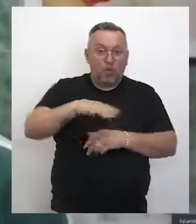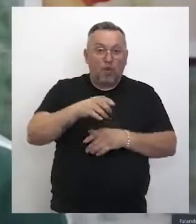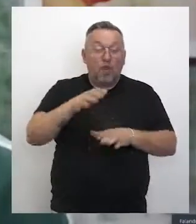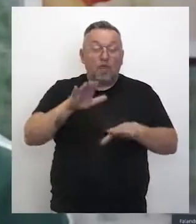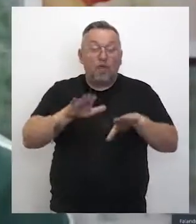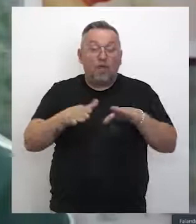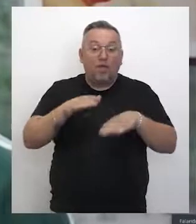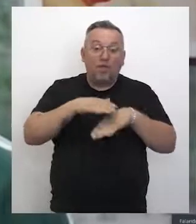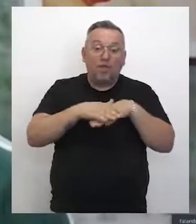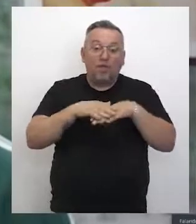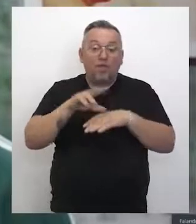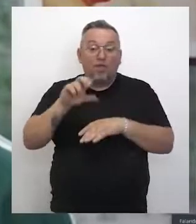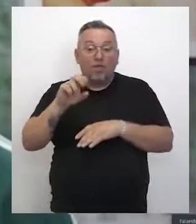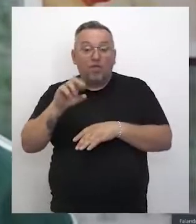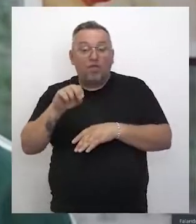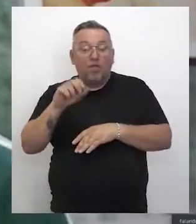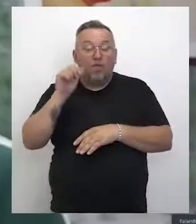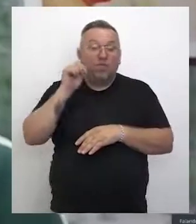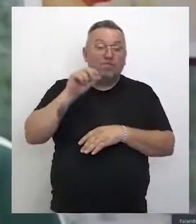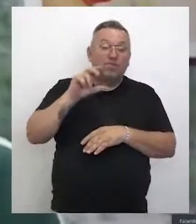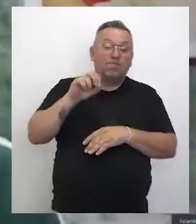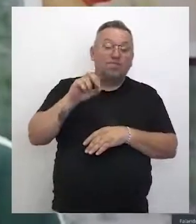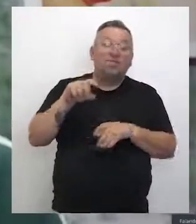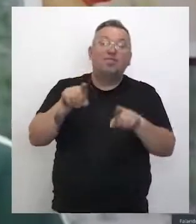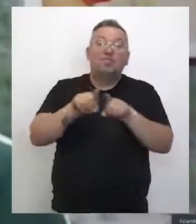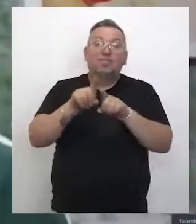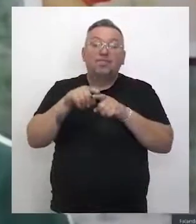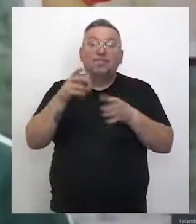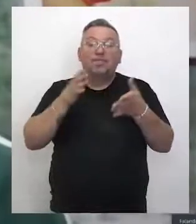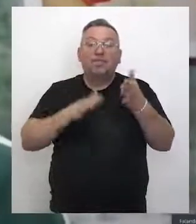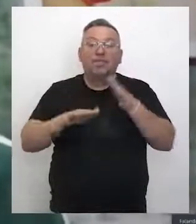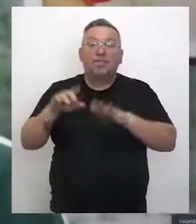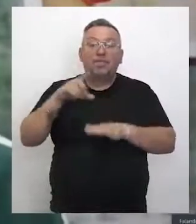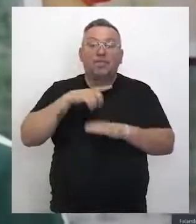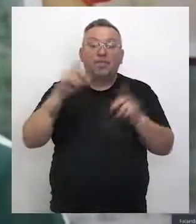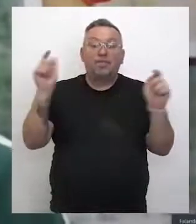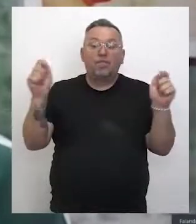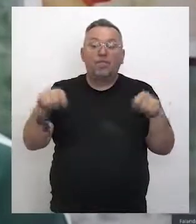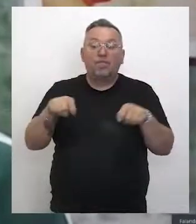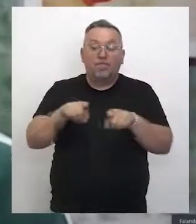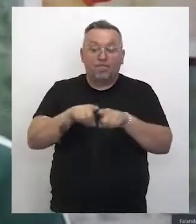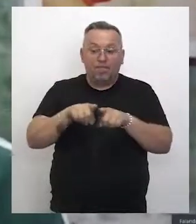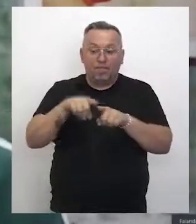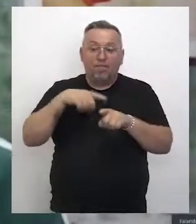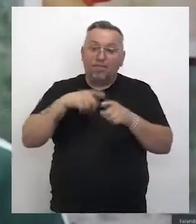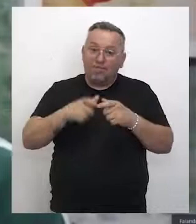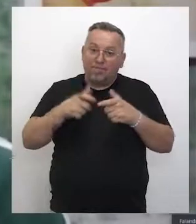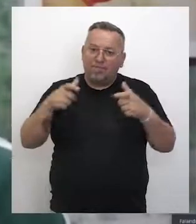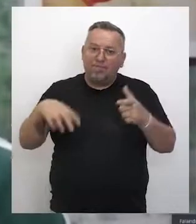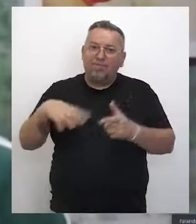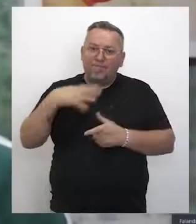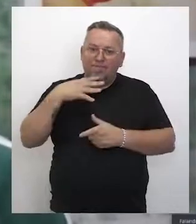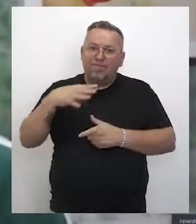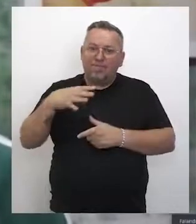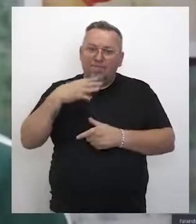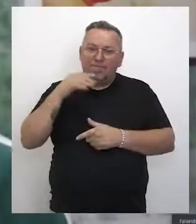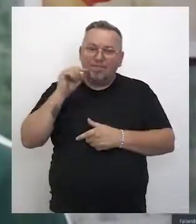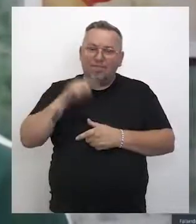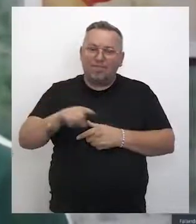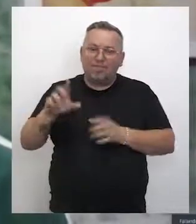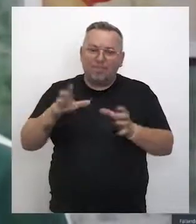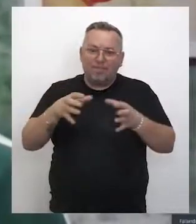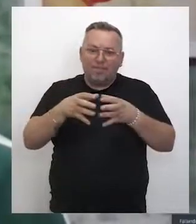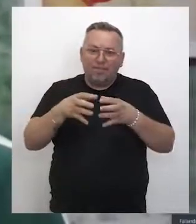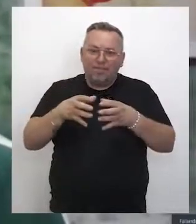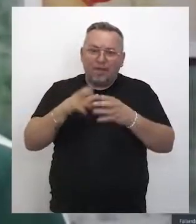conversar com o vovô, com a vovó, talvez eles poderão ter aí grandes conhecimentos dessas